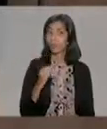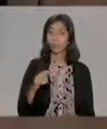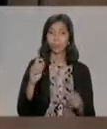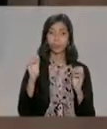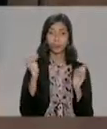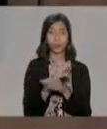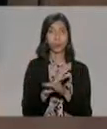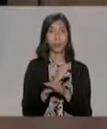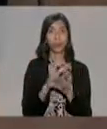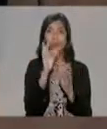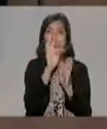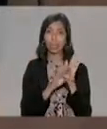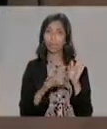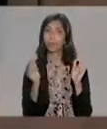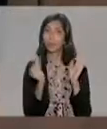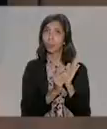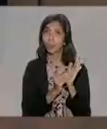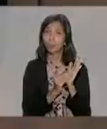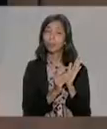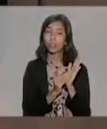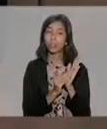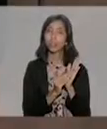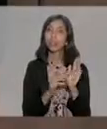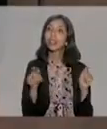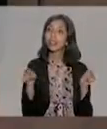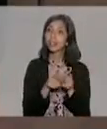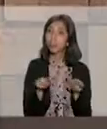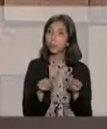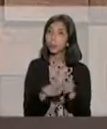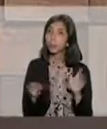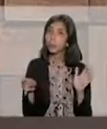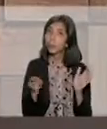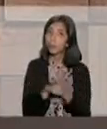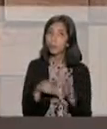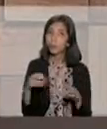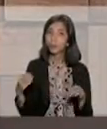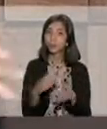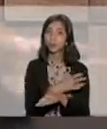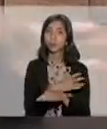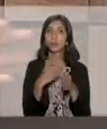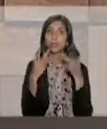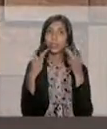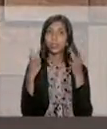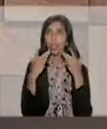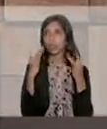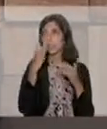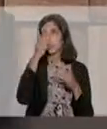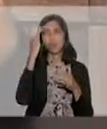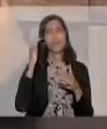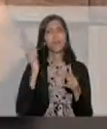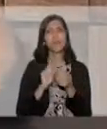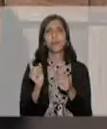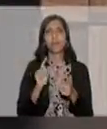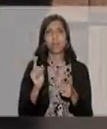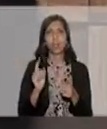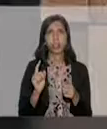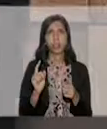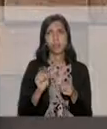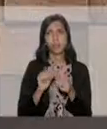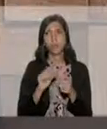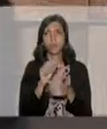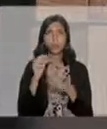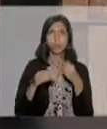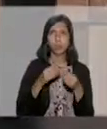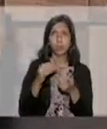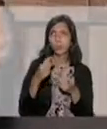negócio. Tá bacana, tá bem feita, né? E tinha essa coisa da dramaturgia, que isso era ali que eu saía. Ninguém fazia dramaturgia. Fazia o sketch